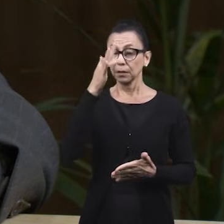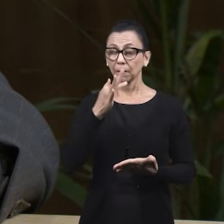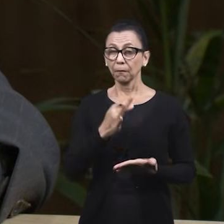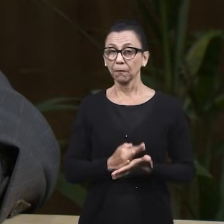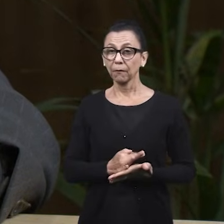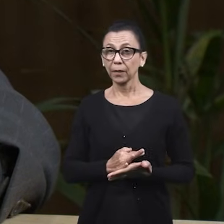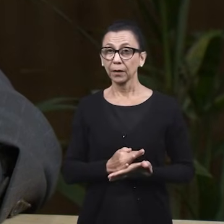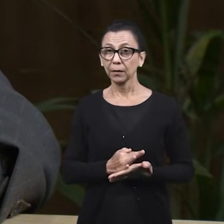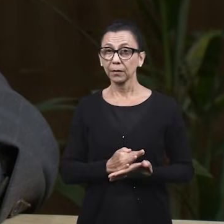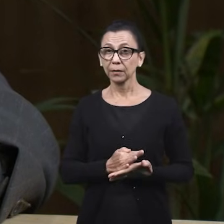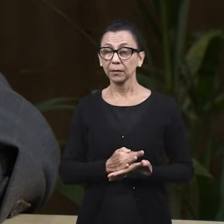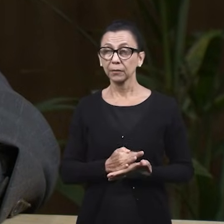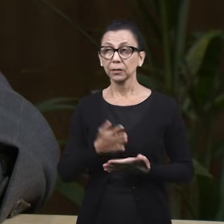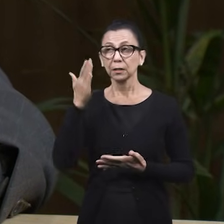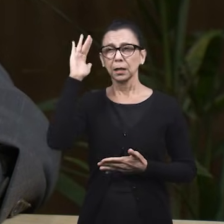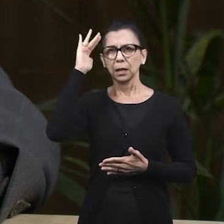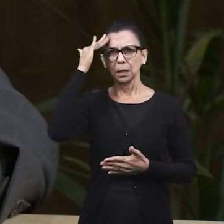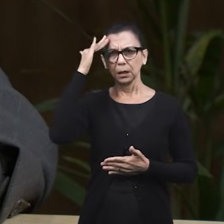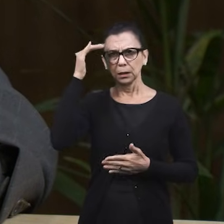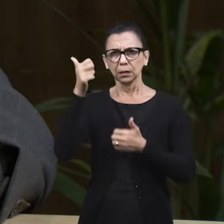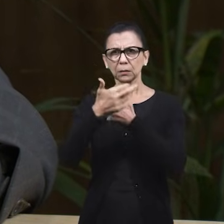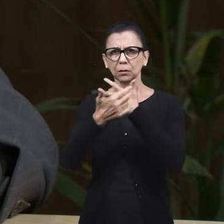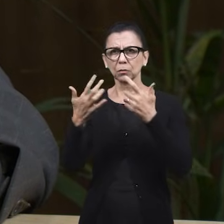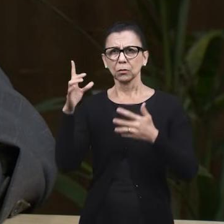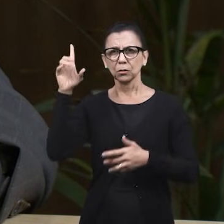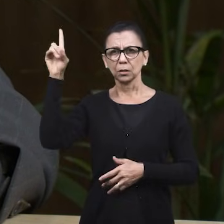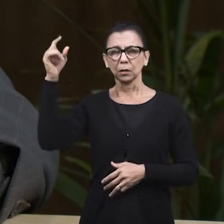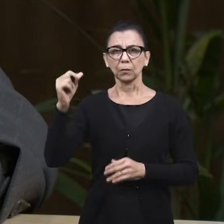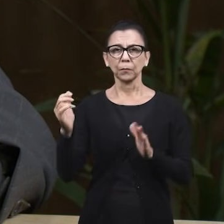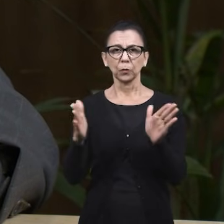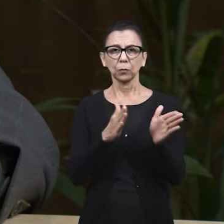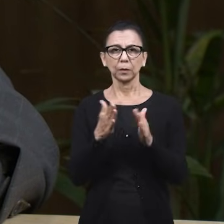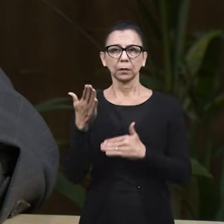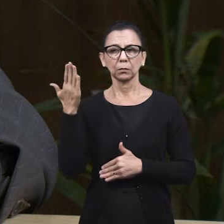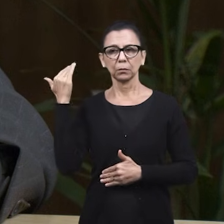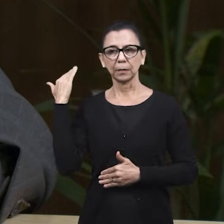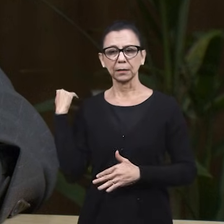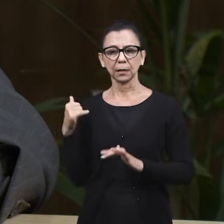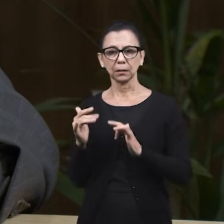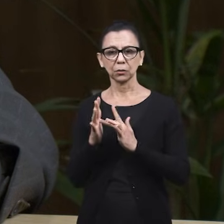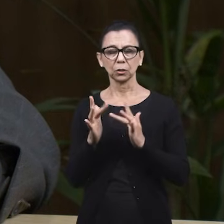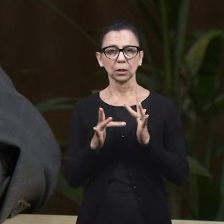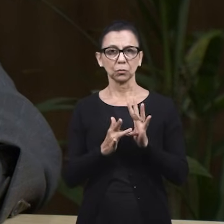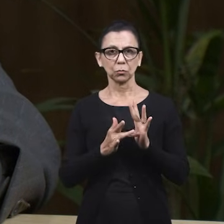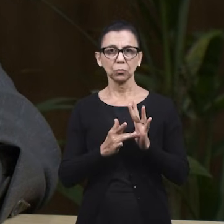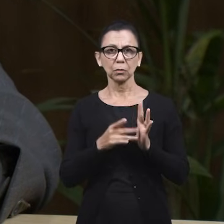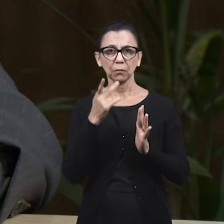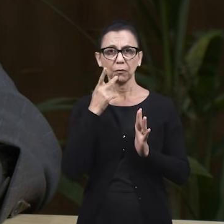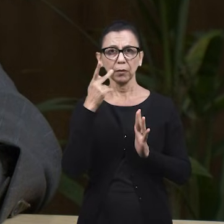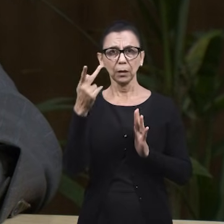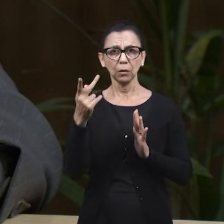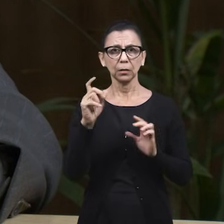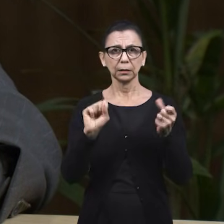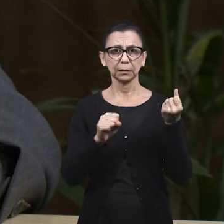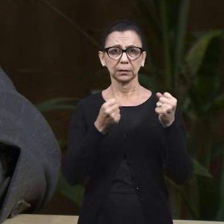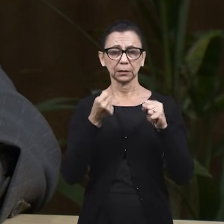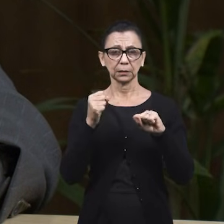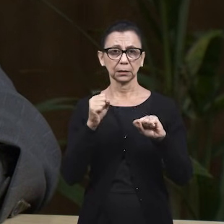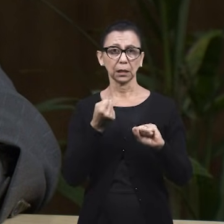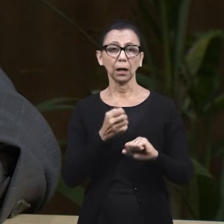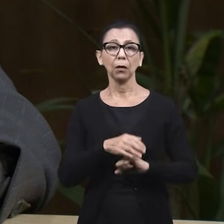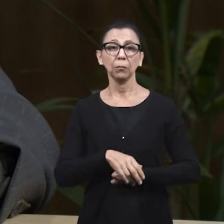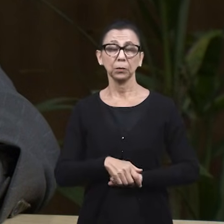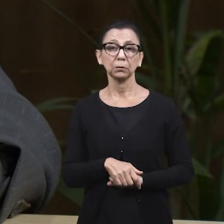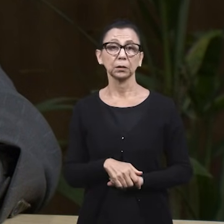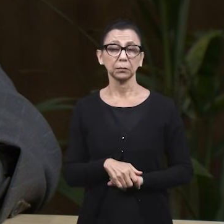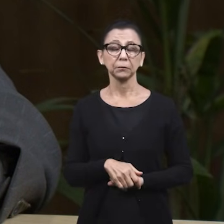as grandiosas coisas de Deus. Na época de Jesus foi citado este salmo, e Jesus citou esse salmo, dando